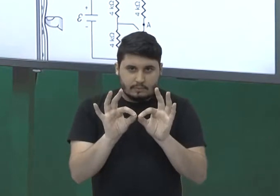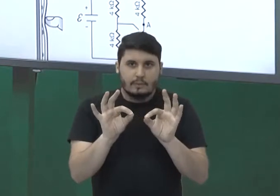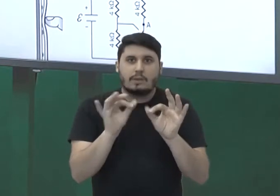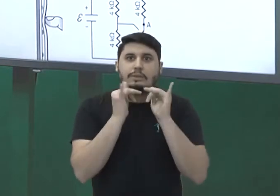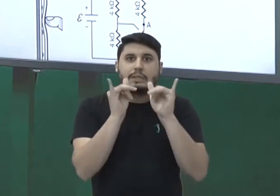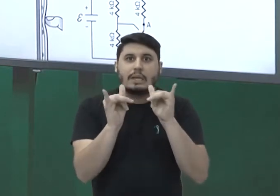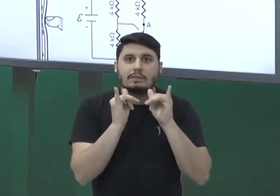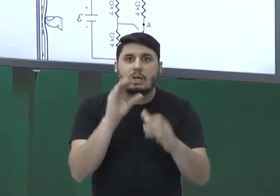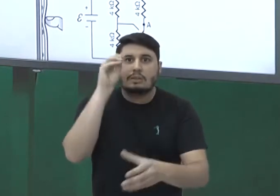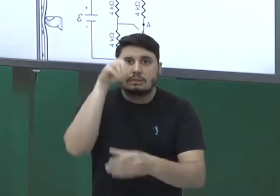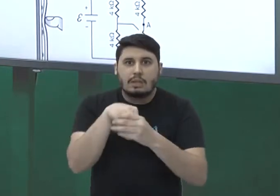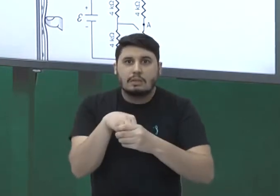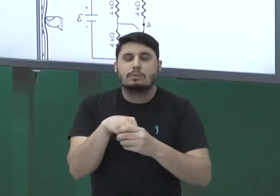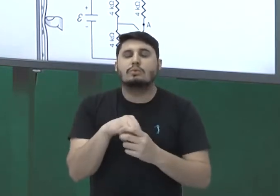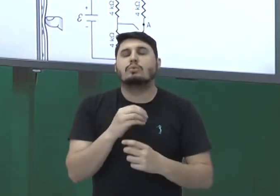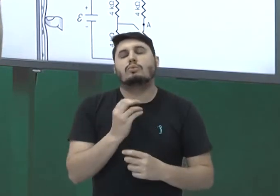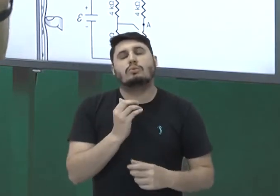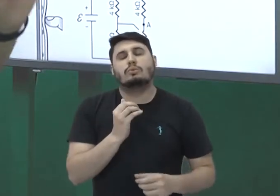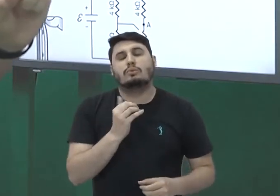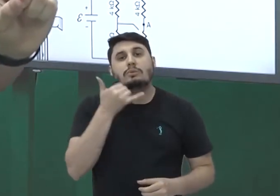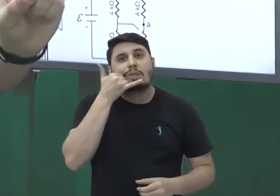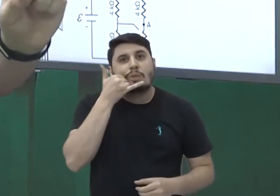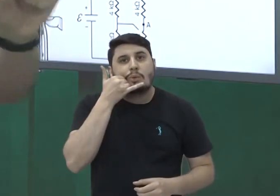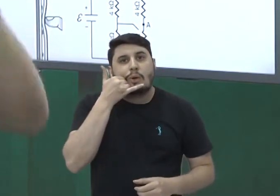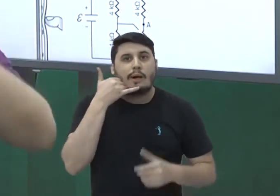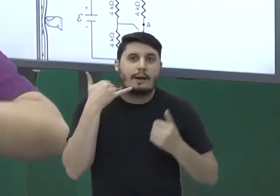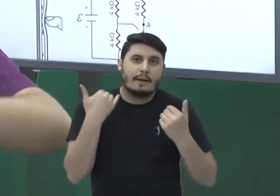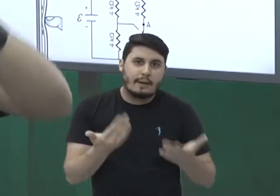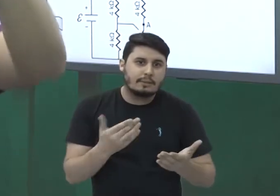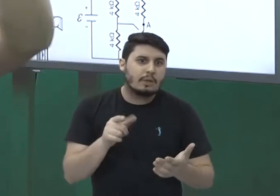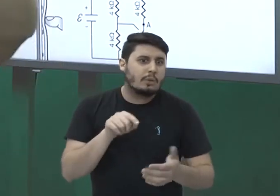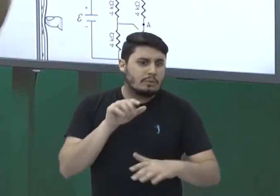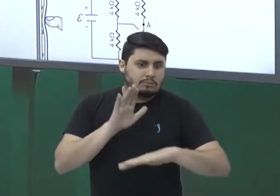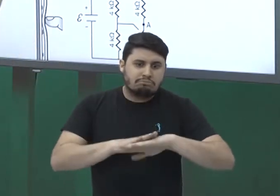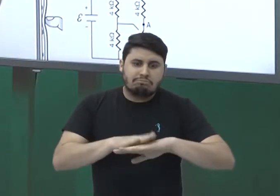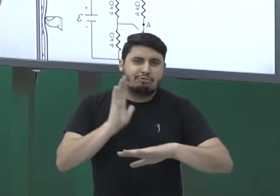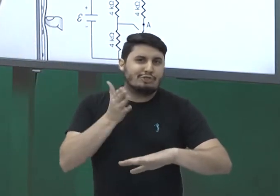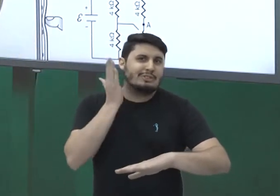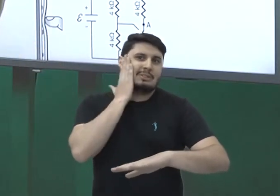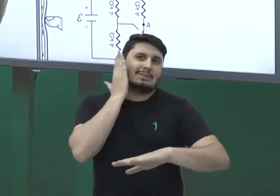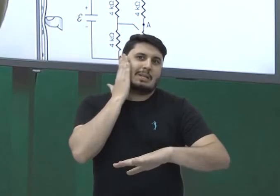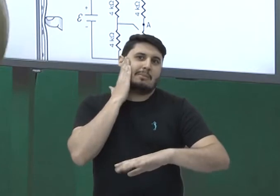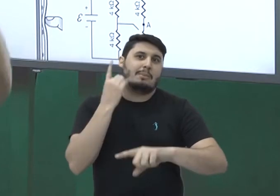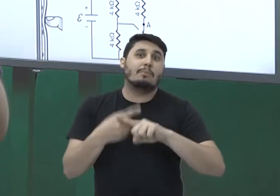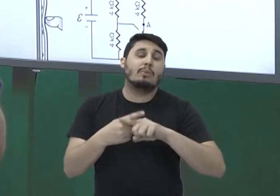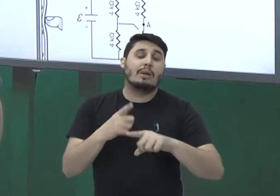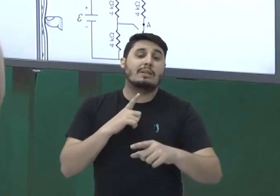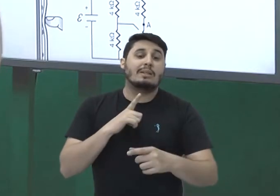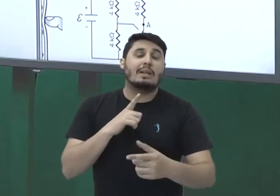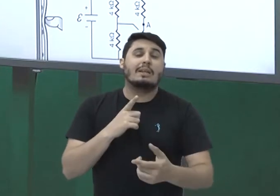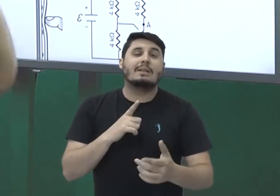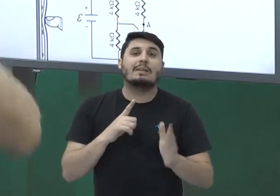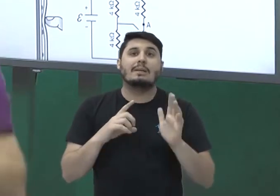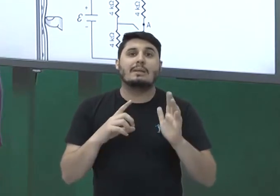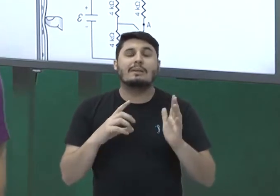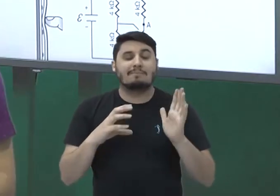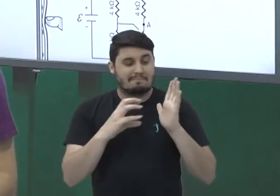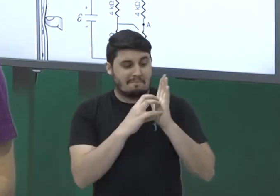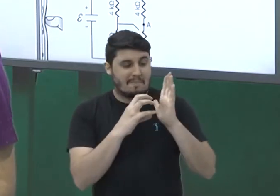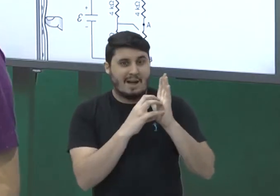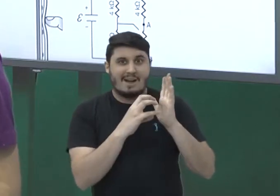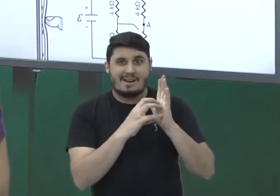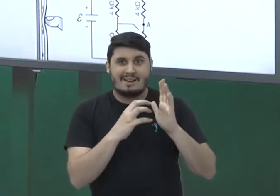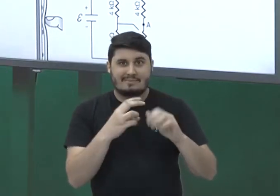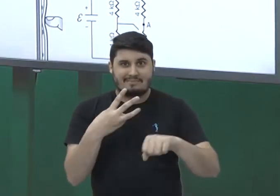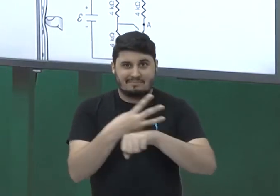ele entende que você está apertando naquele ponto, que é onde tem aquele ícone daquele aplicativo, e ele vai abrir aquele